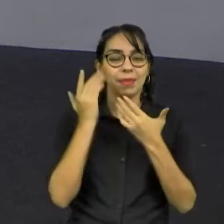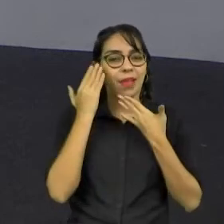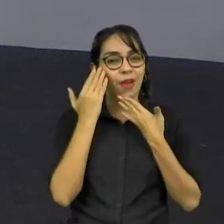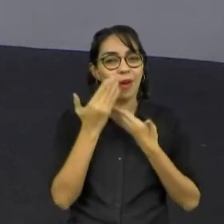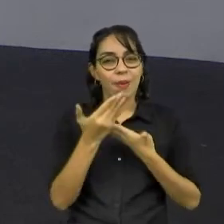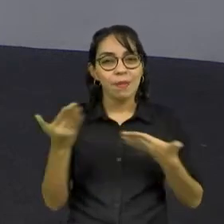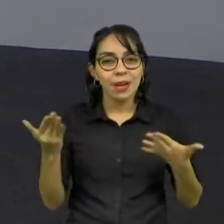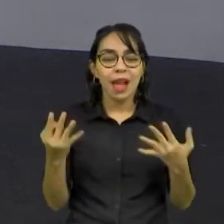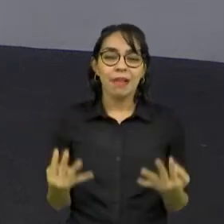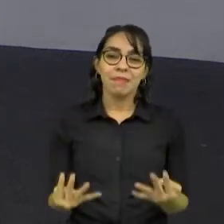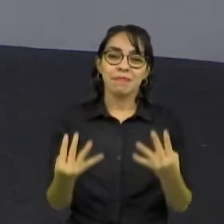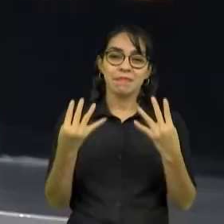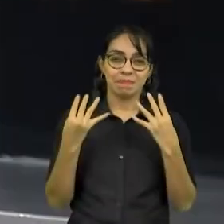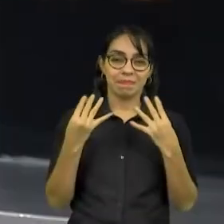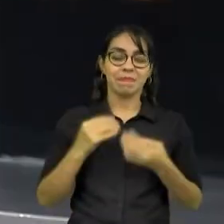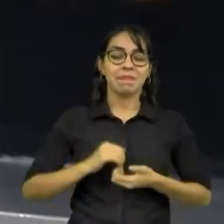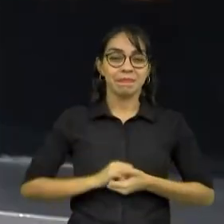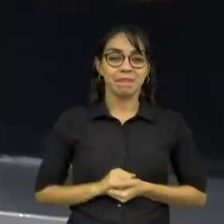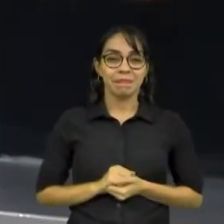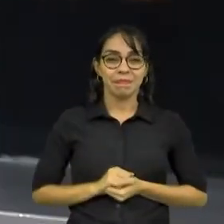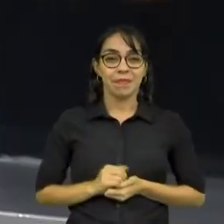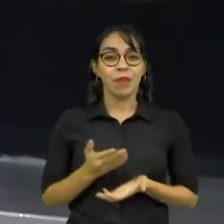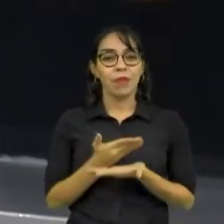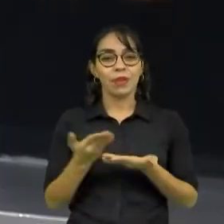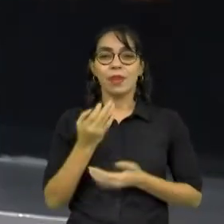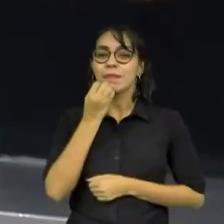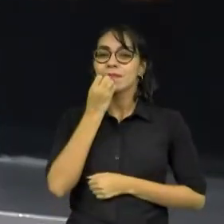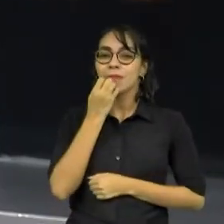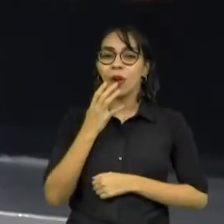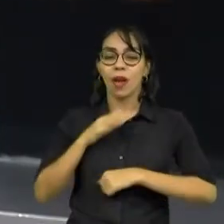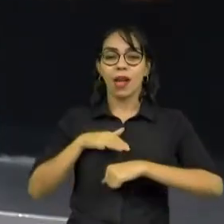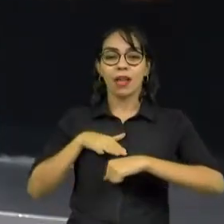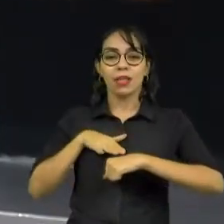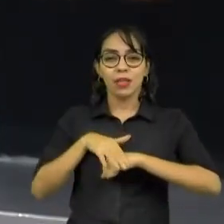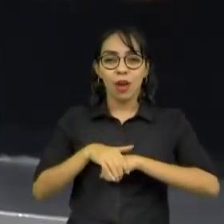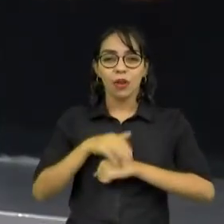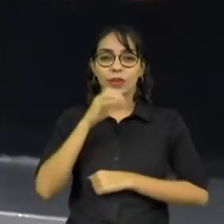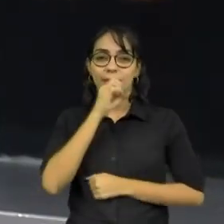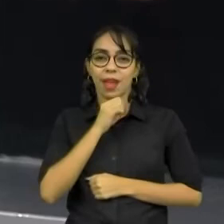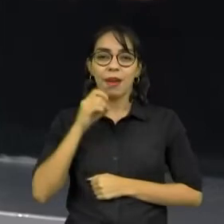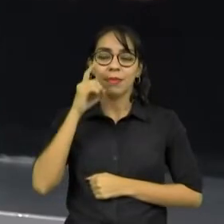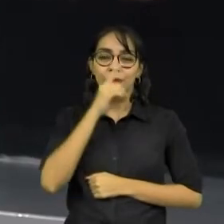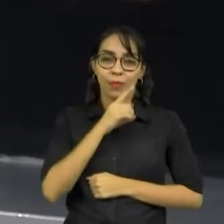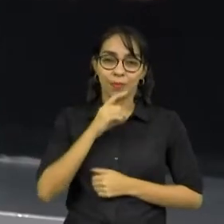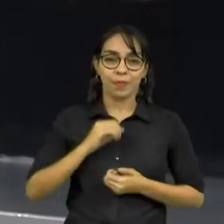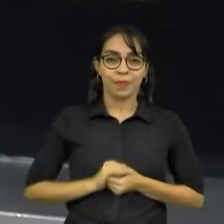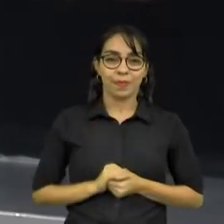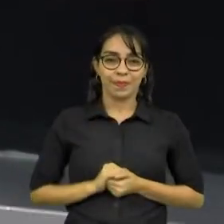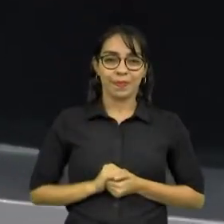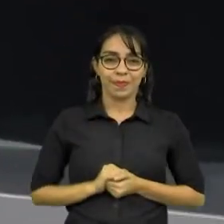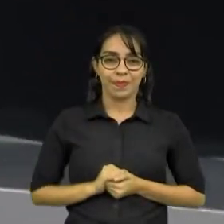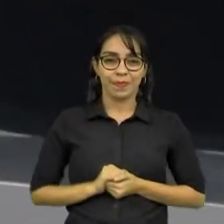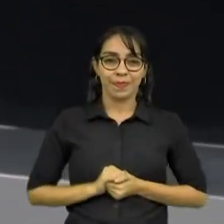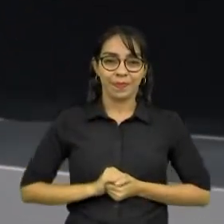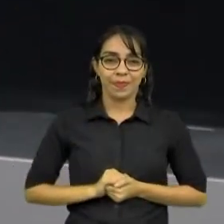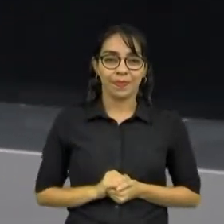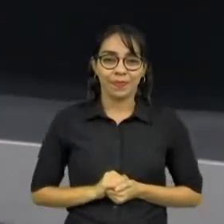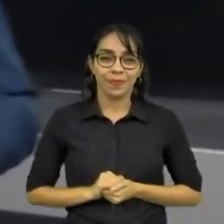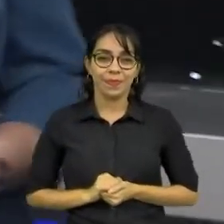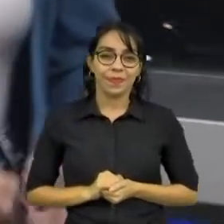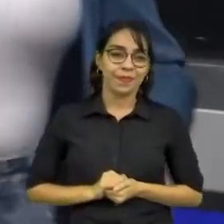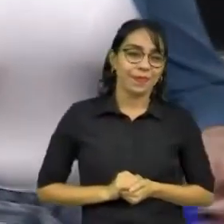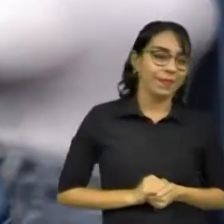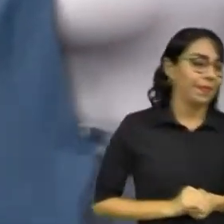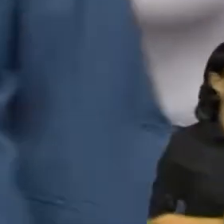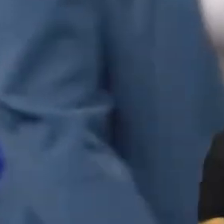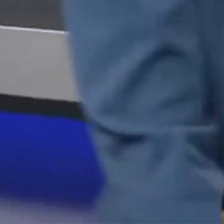sua companhia. Para você, um ótimo fim de semana. Cuide-se. Boa noite e até a próxima segunda-feira.